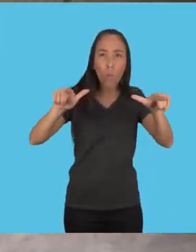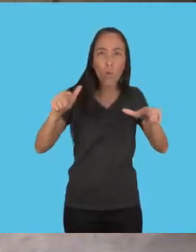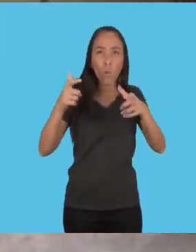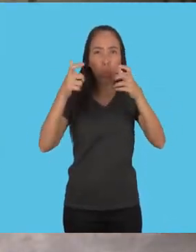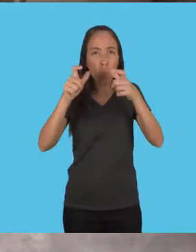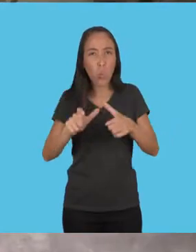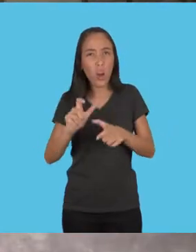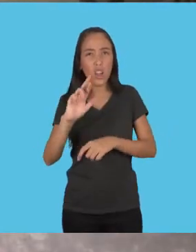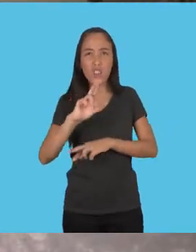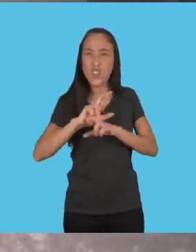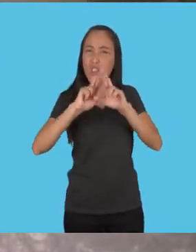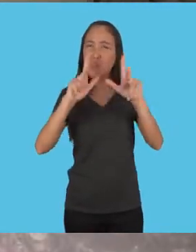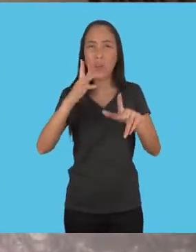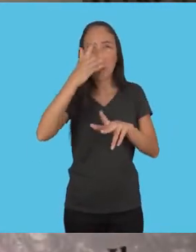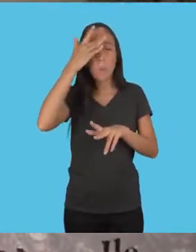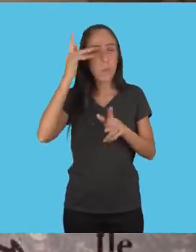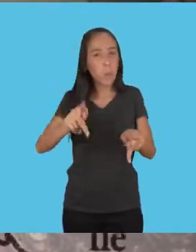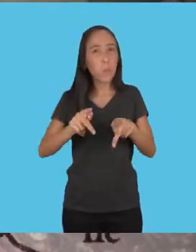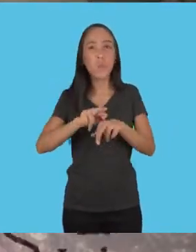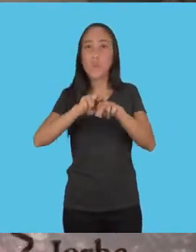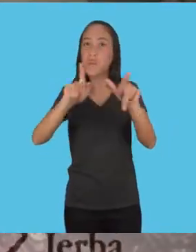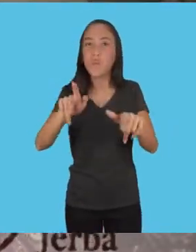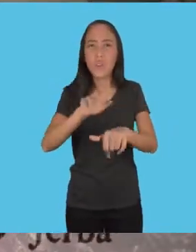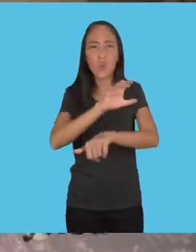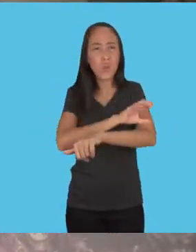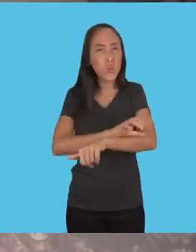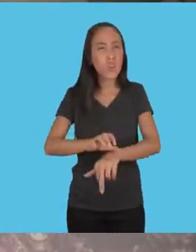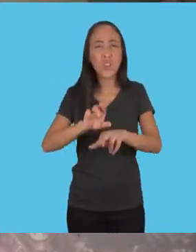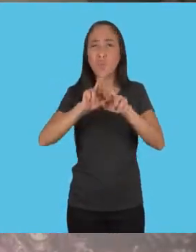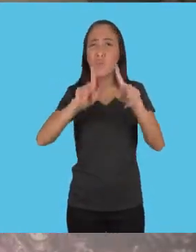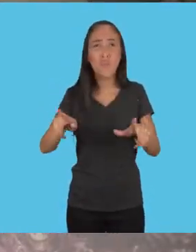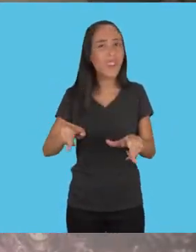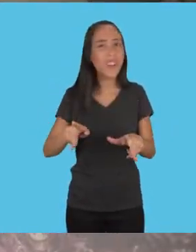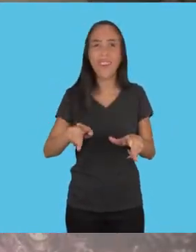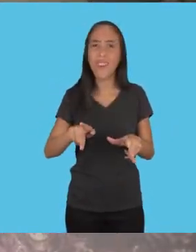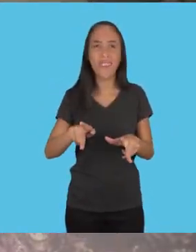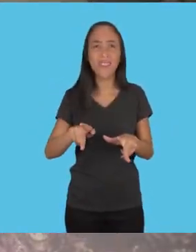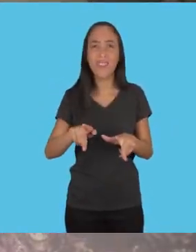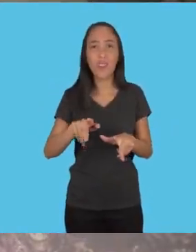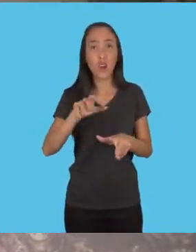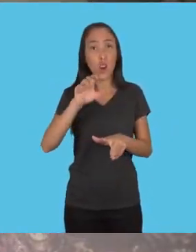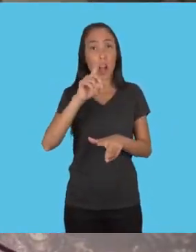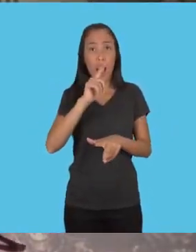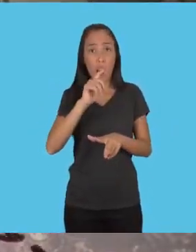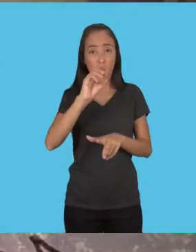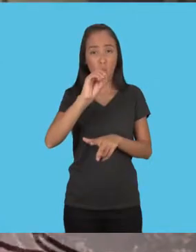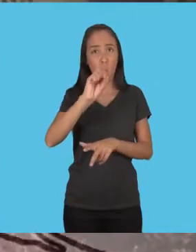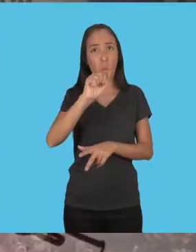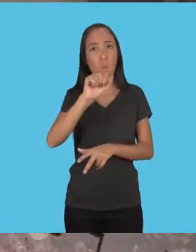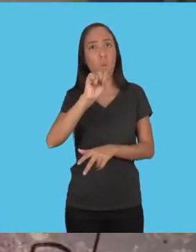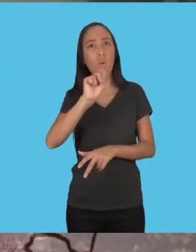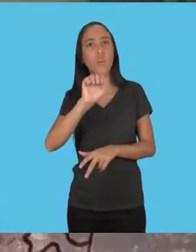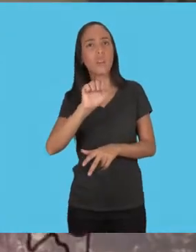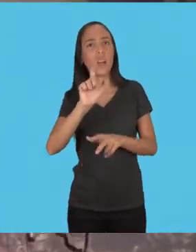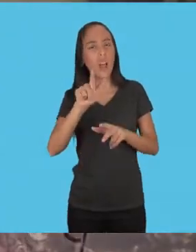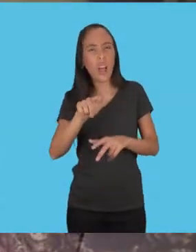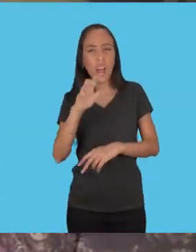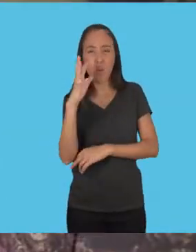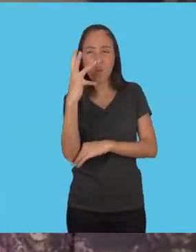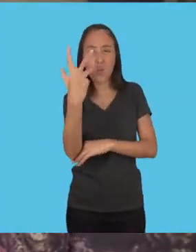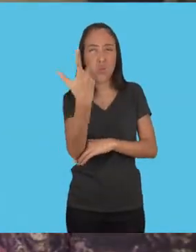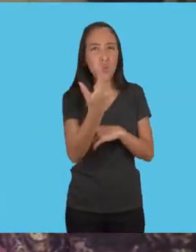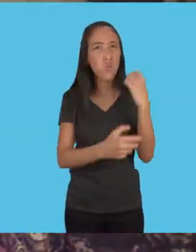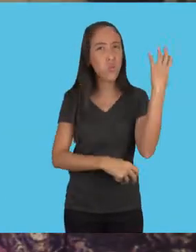diferente, povo diferente, com costumes diferentes. Os oásis, que são realmente ecossistemas